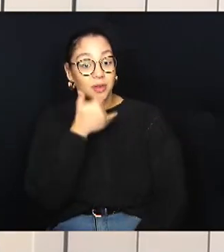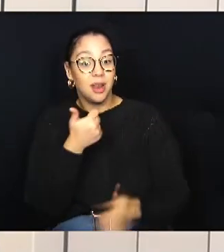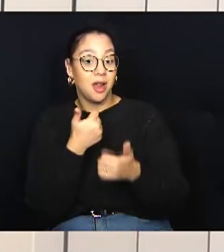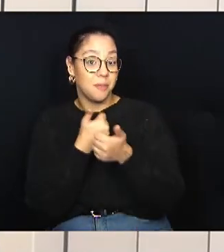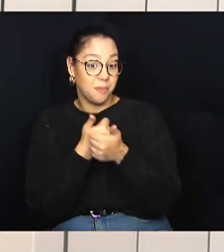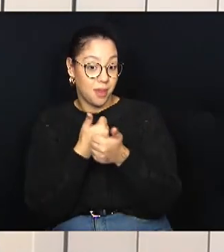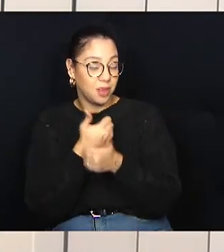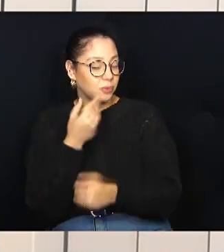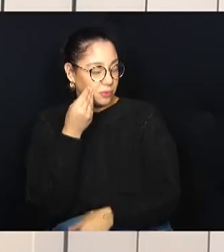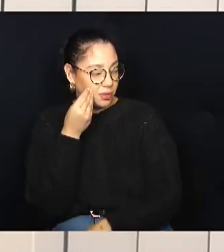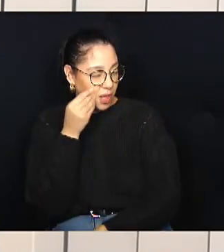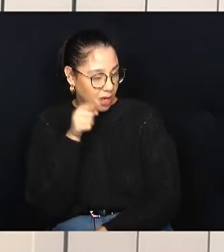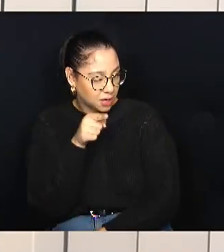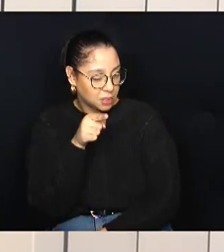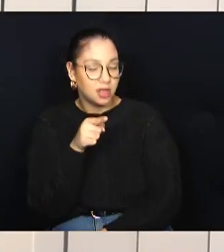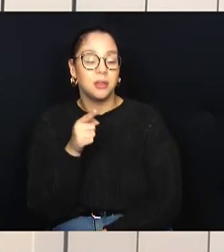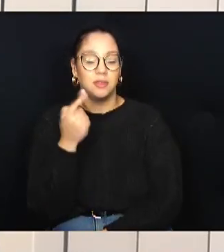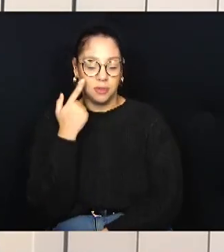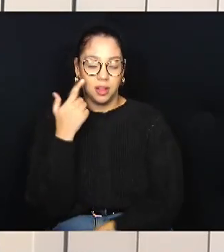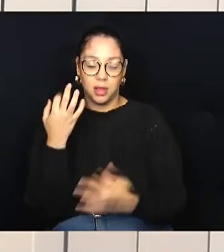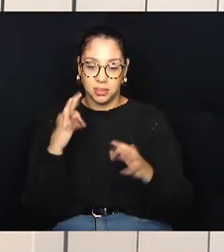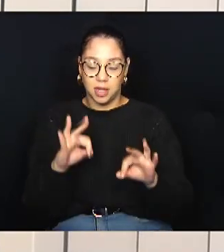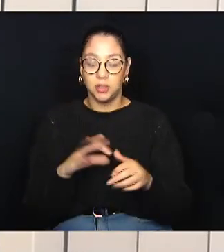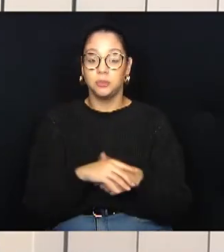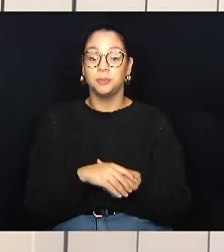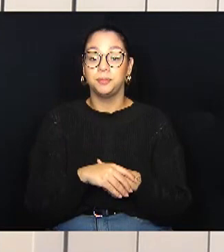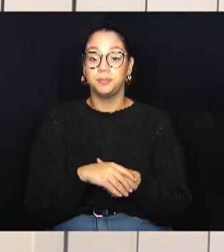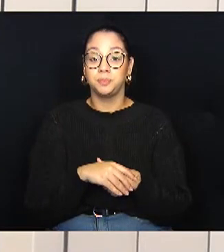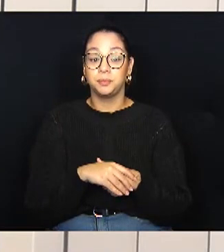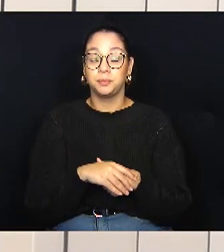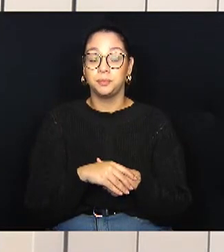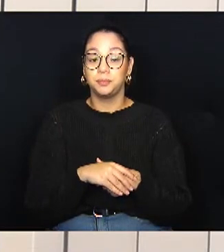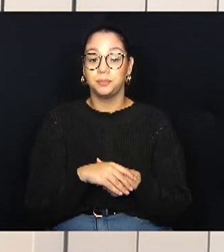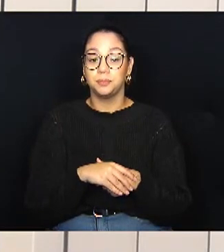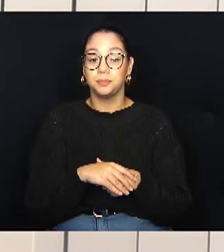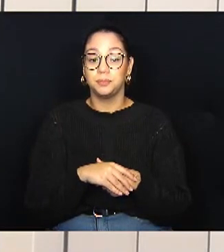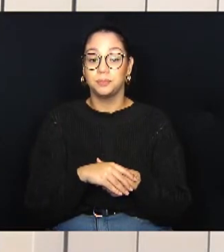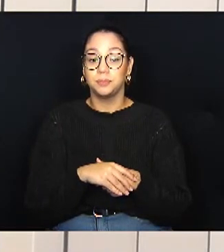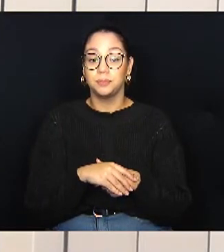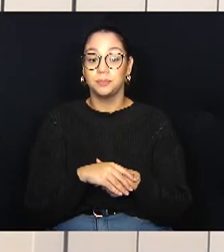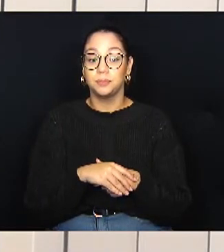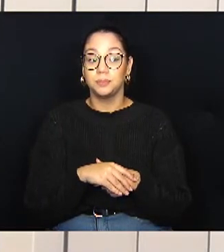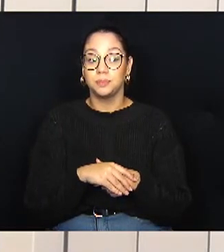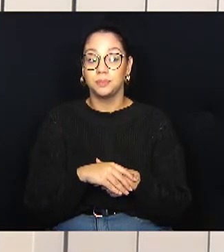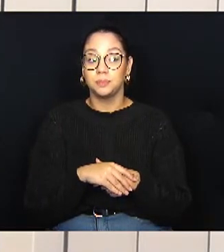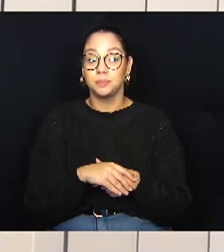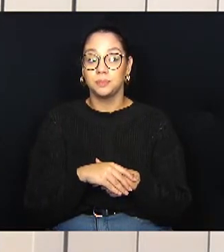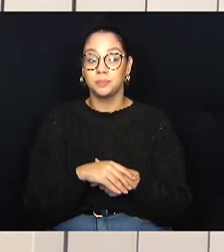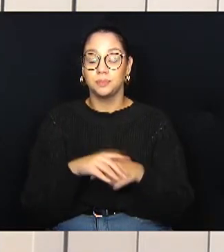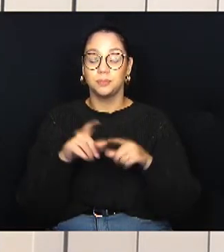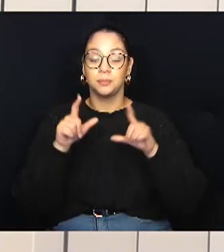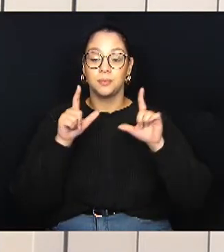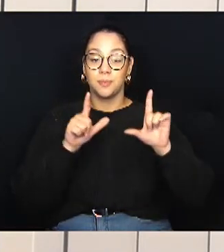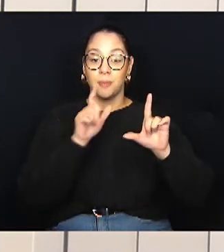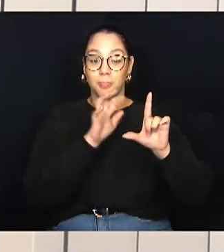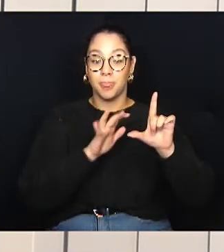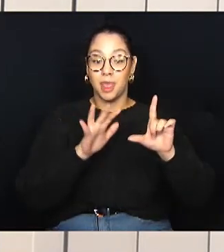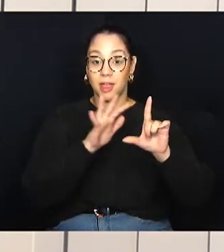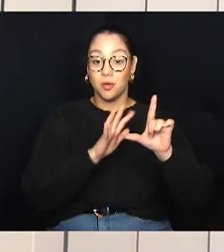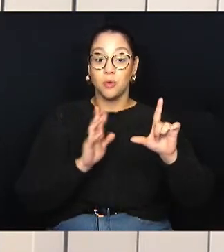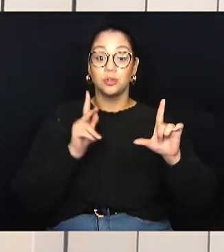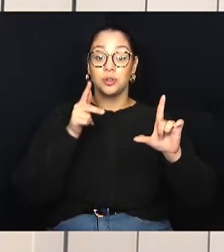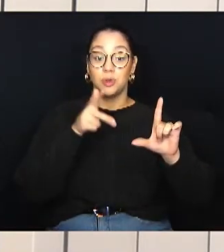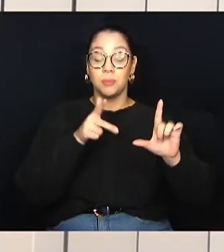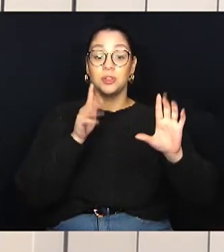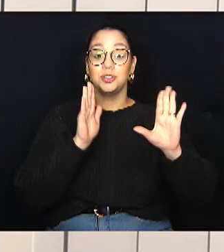Faça o teste agora para você ver que dá certo. Com a câmera do seu celular apontada para este QR Code, você já tem acesso,